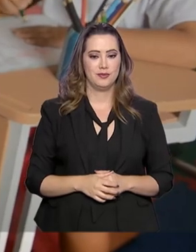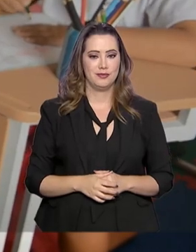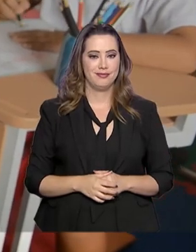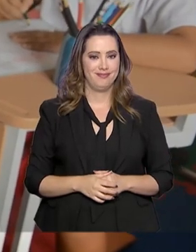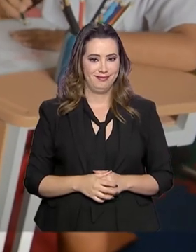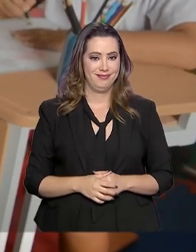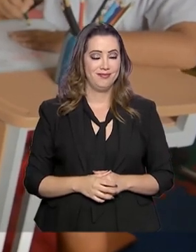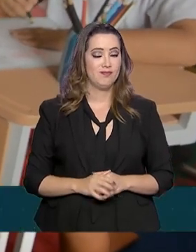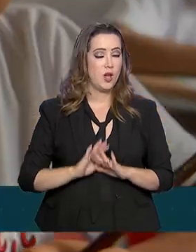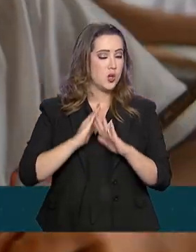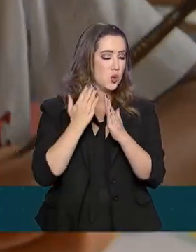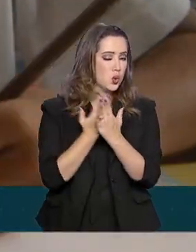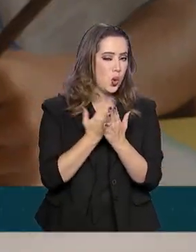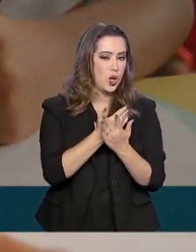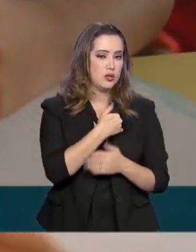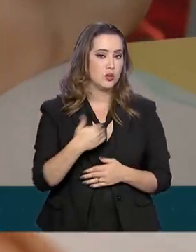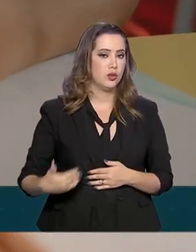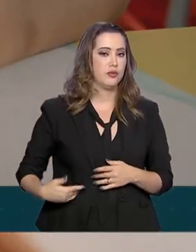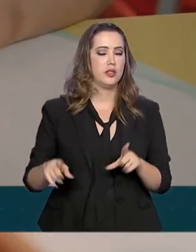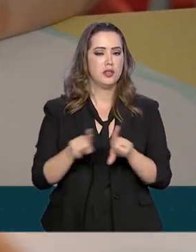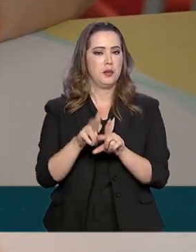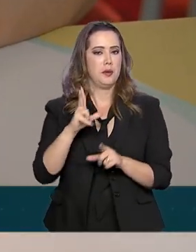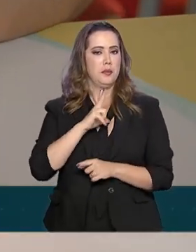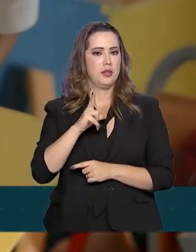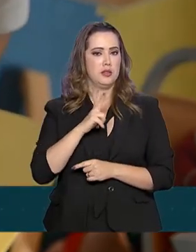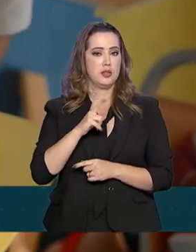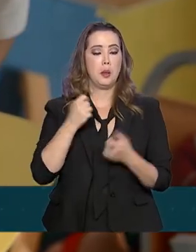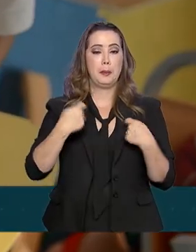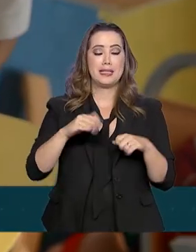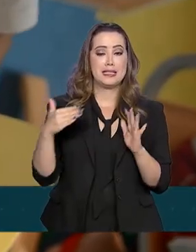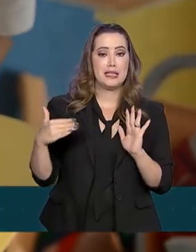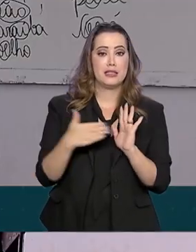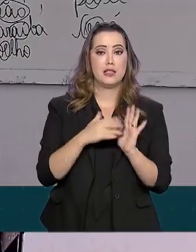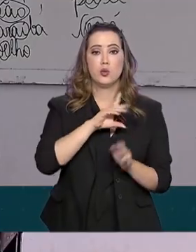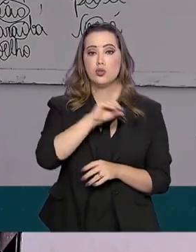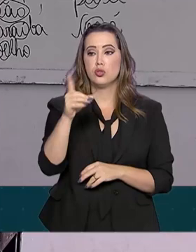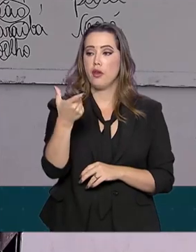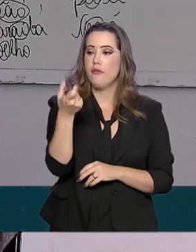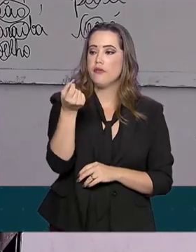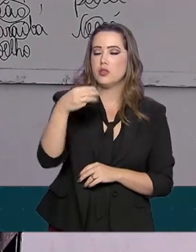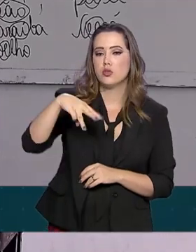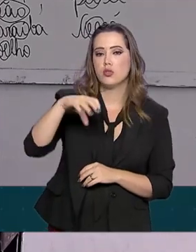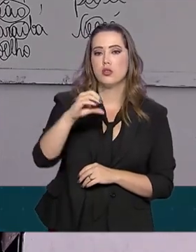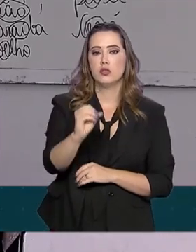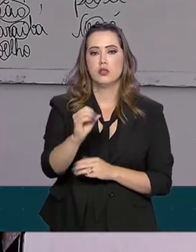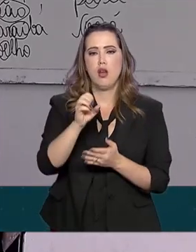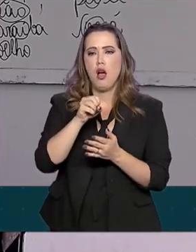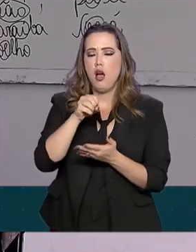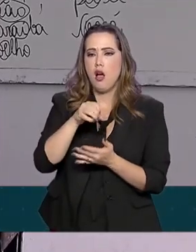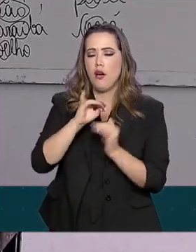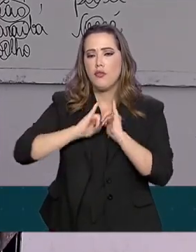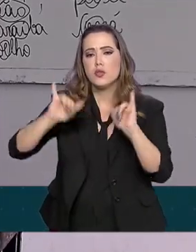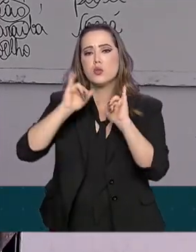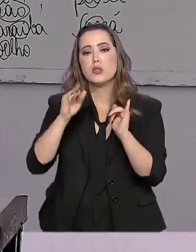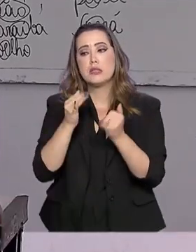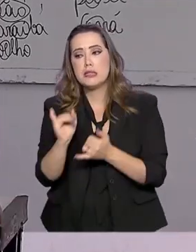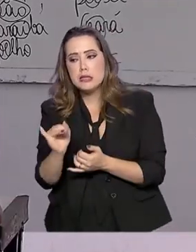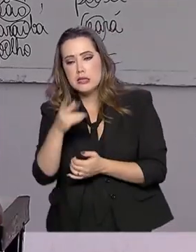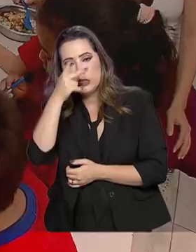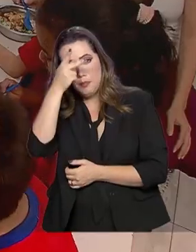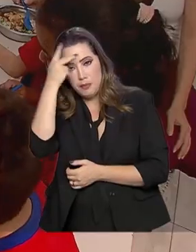As escolas públicas e privadas devem enviar até 20 de março informações como aprovação ou